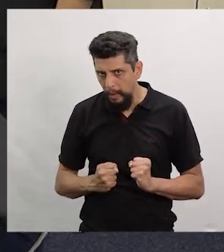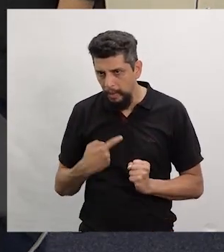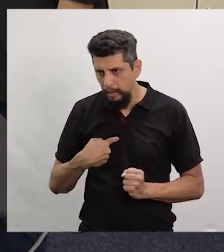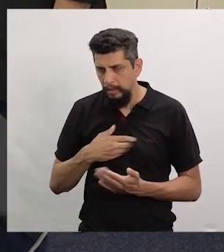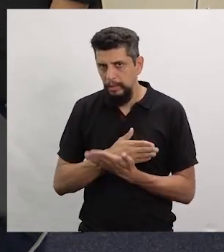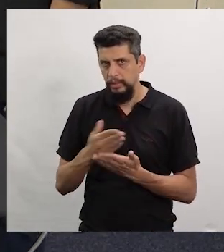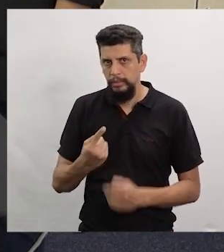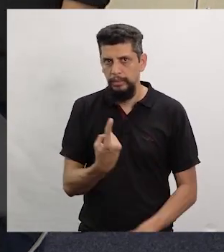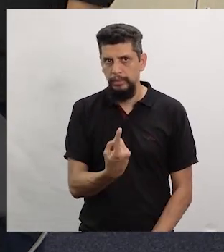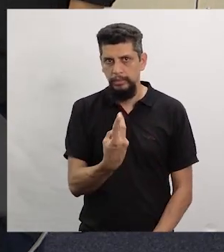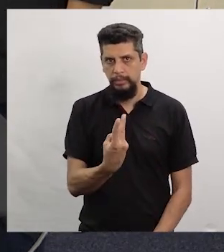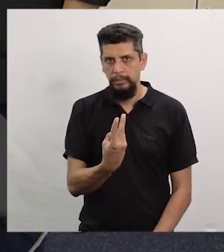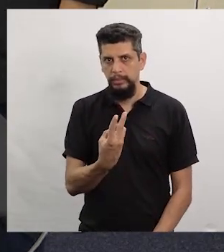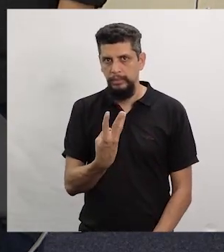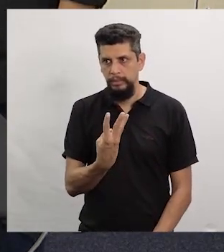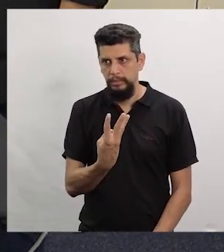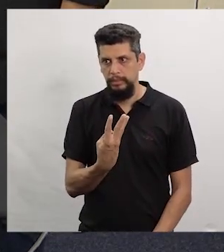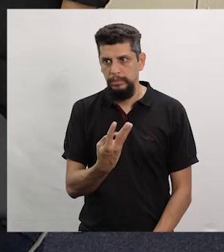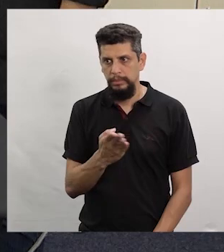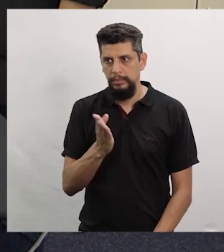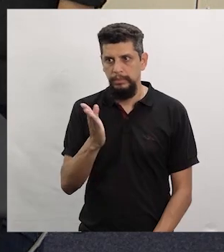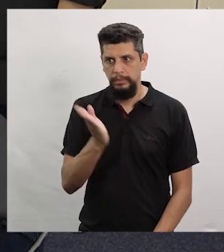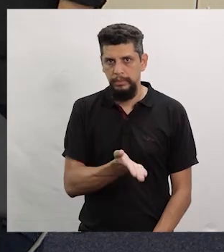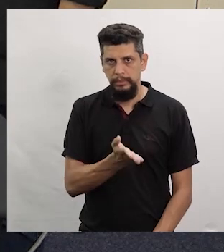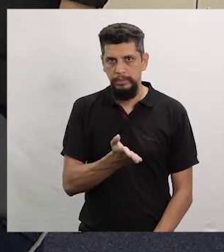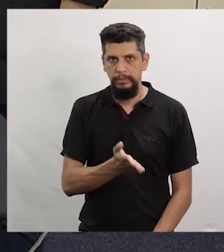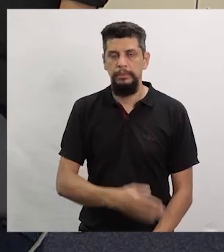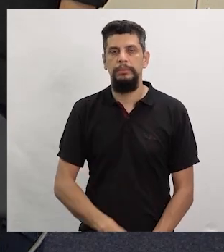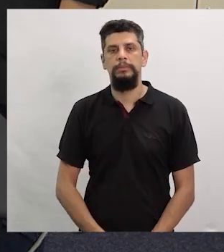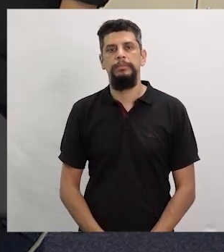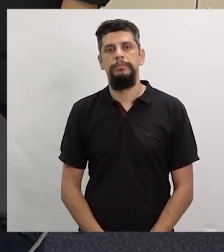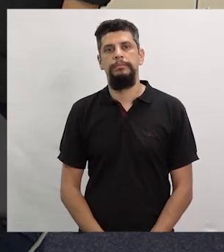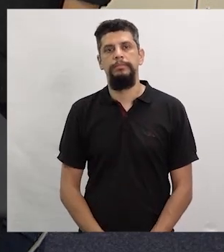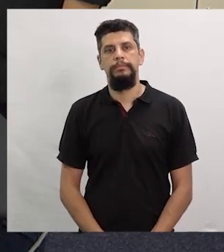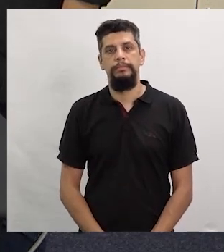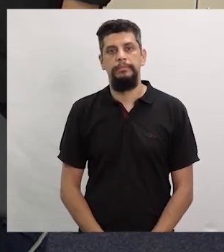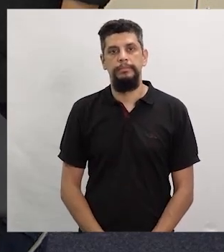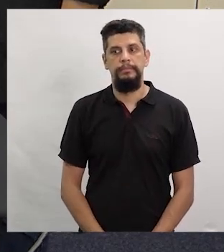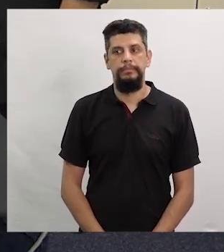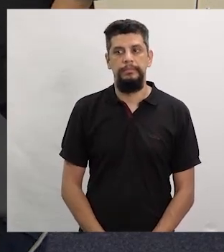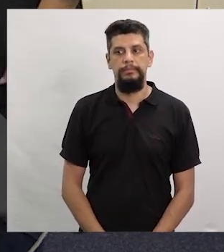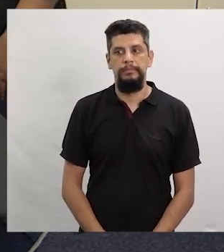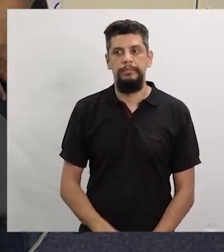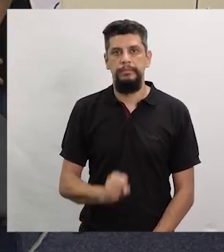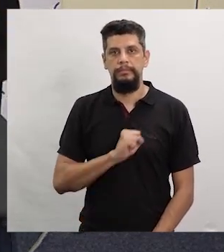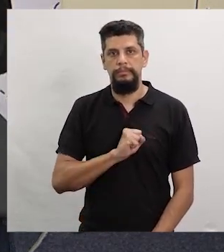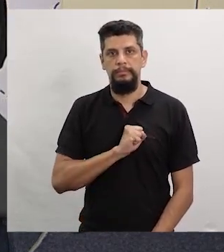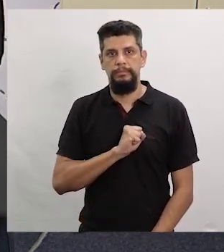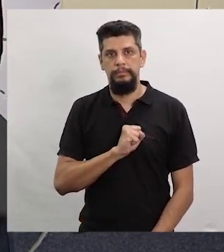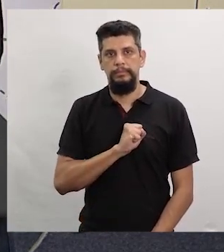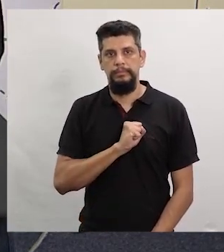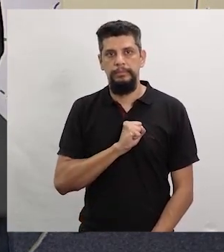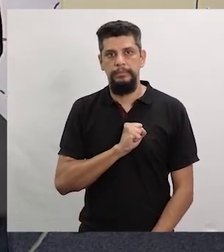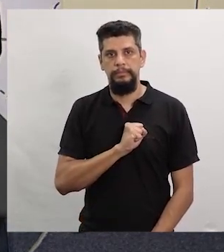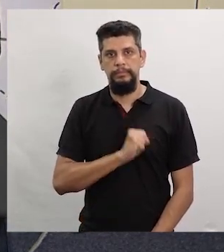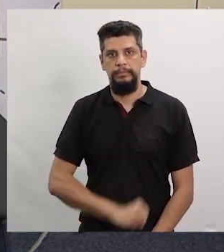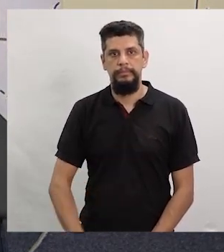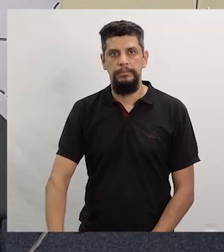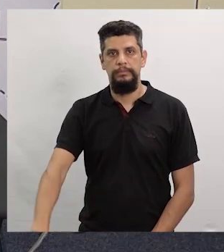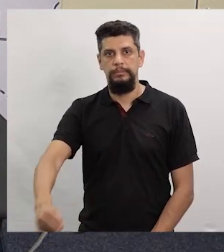começar um dois e foi vamos lá is po opa saiu o